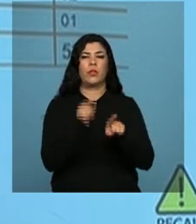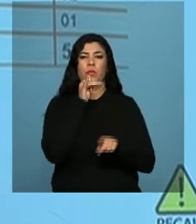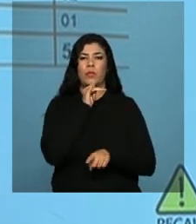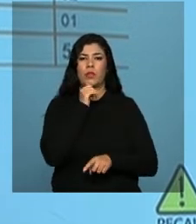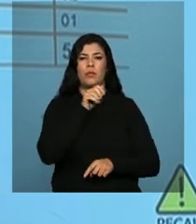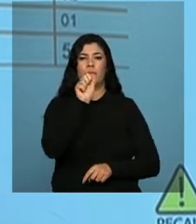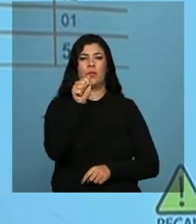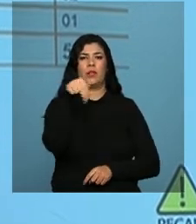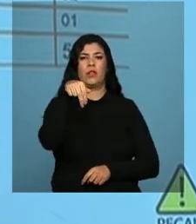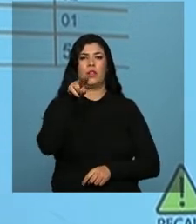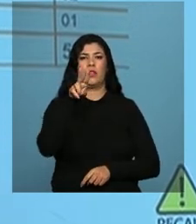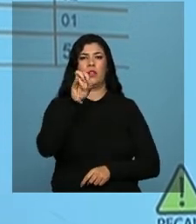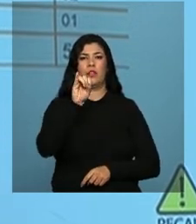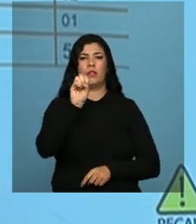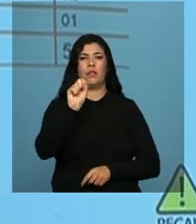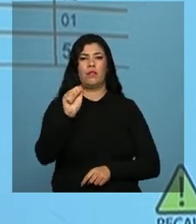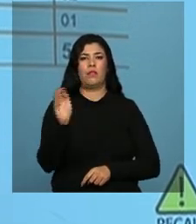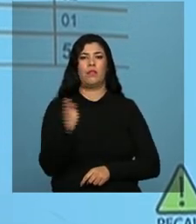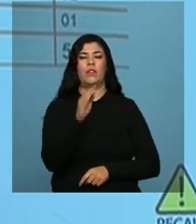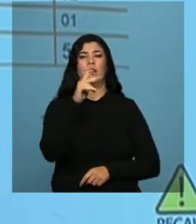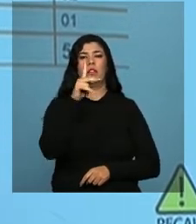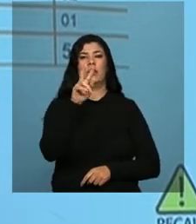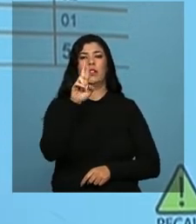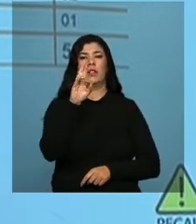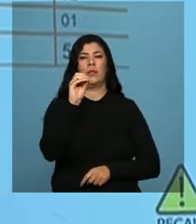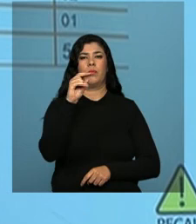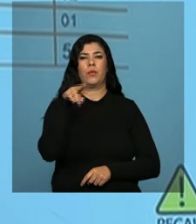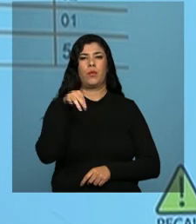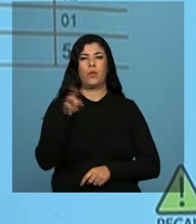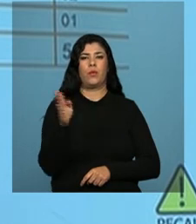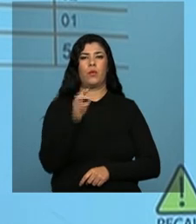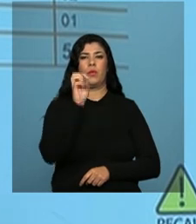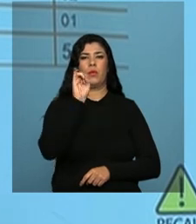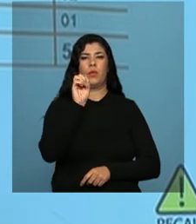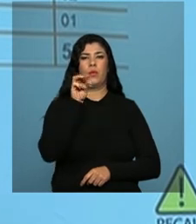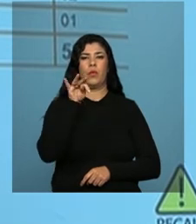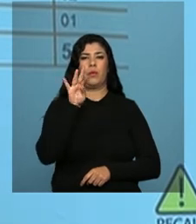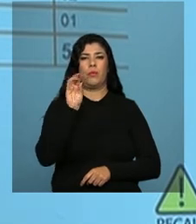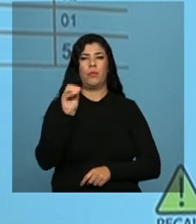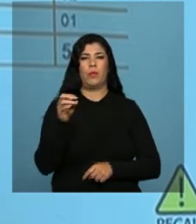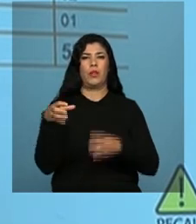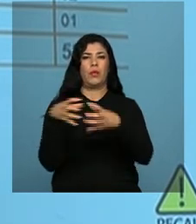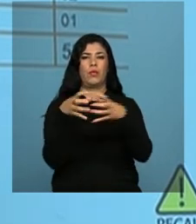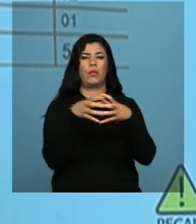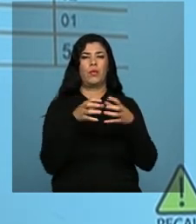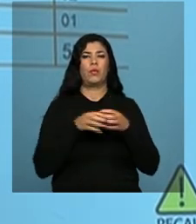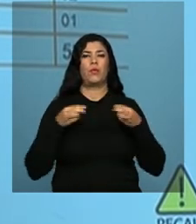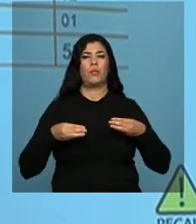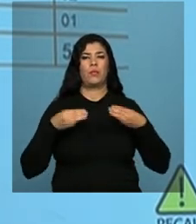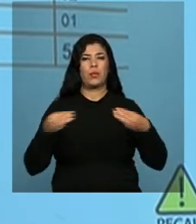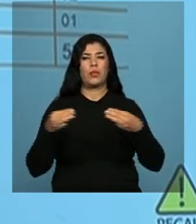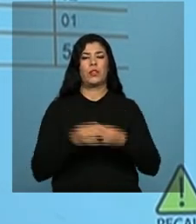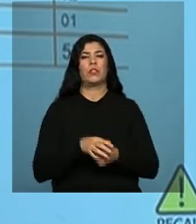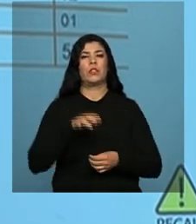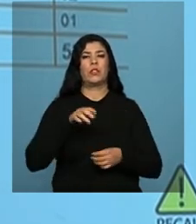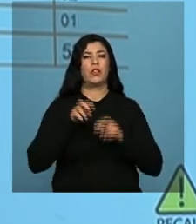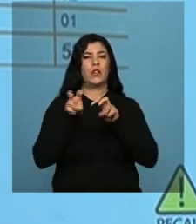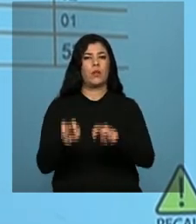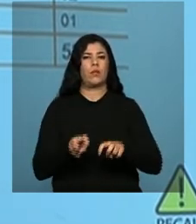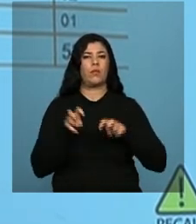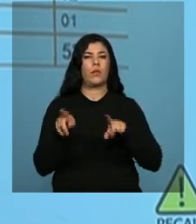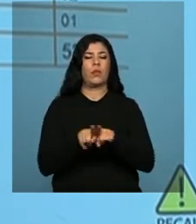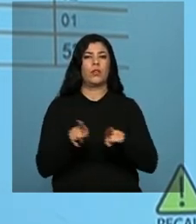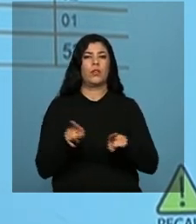do Inmetro dos próprios Procon das entidades civis de Defesa do Consumidor do Ministério da Agricultura pecuária